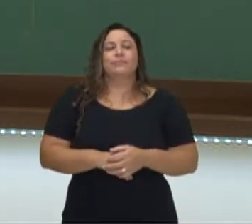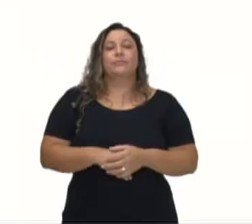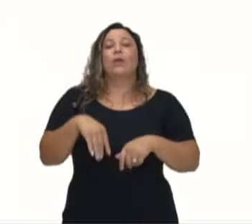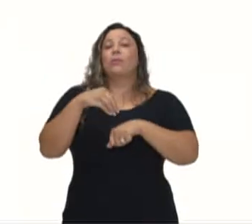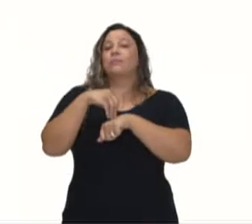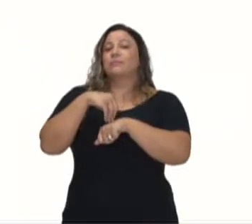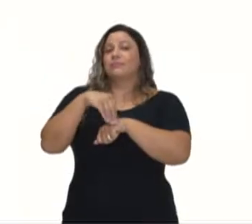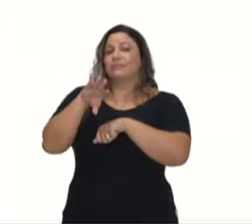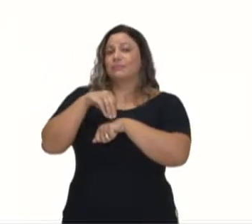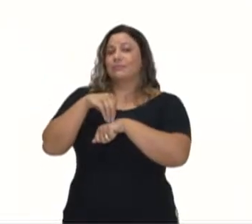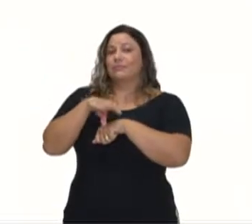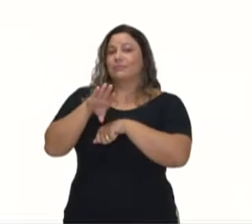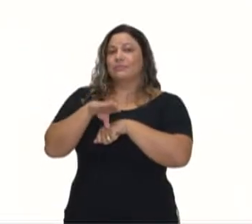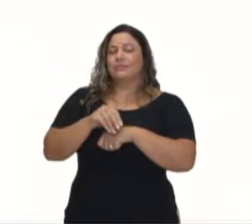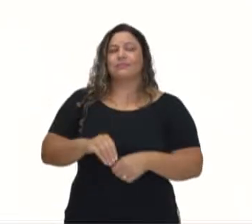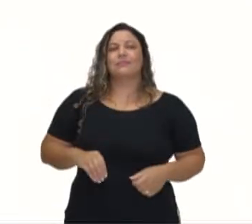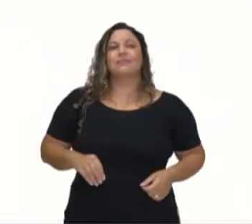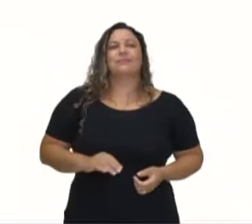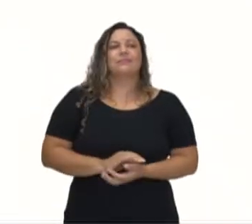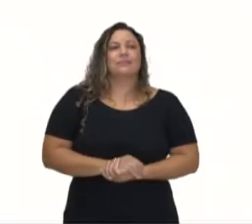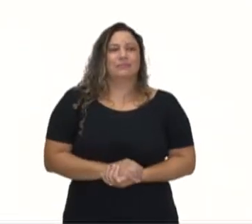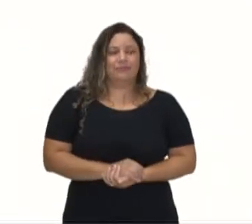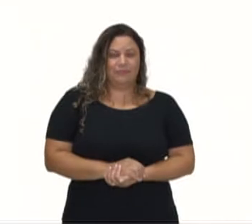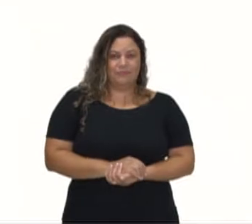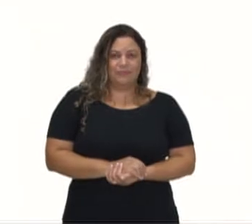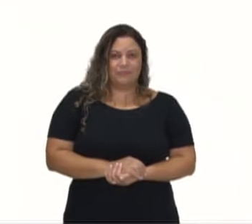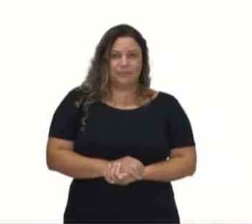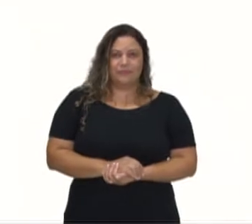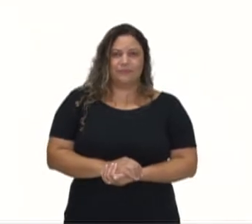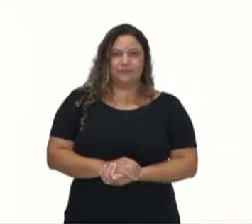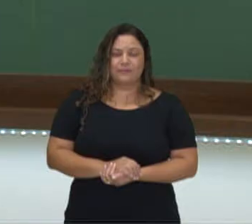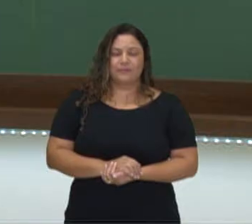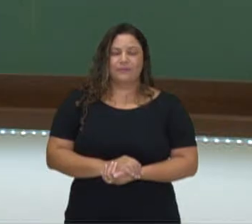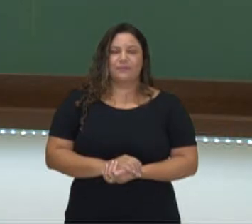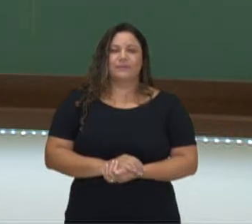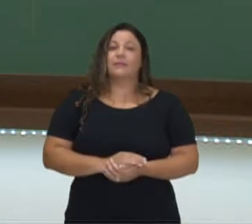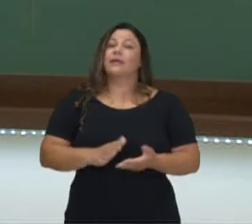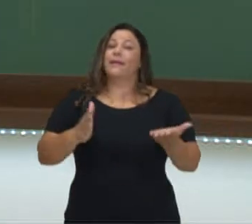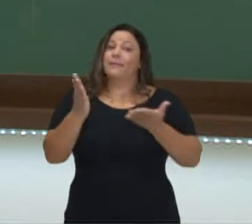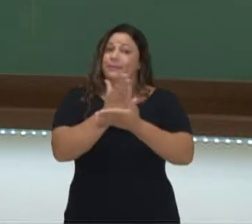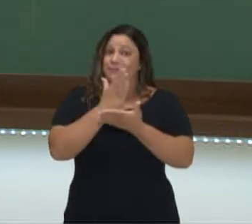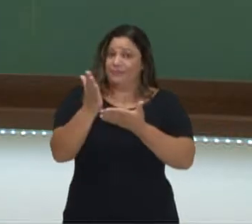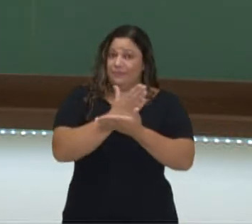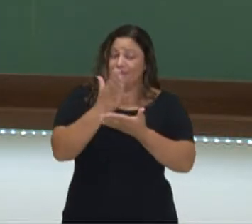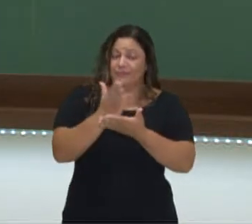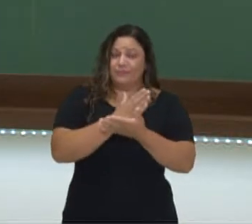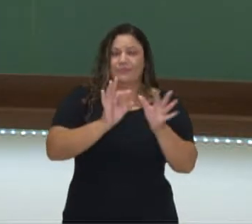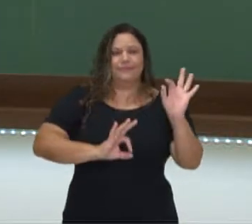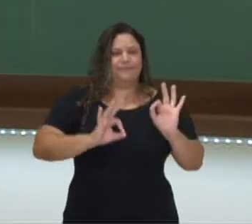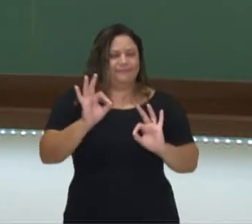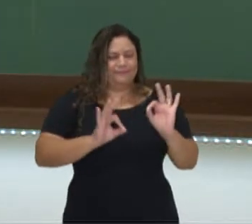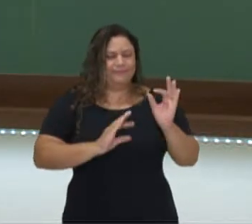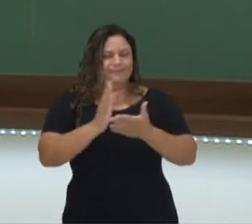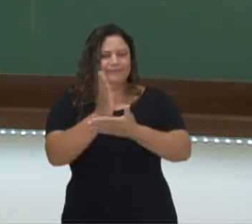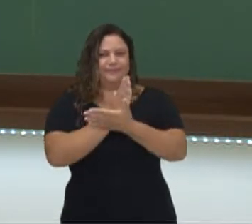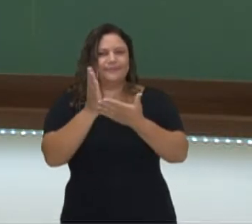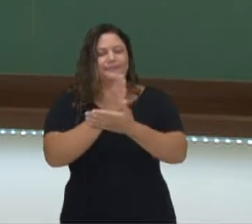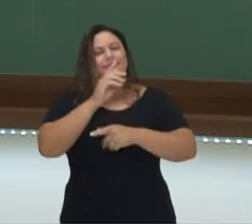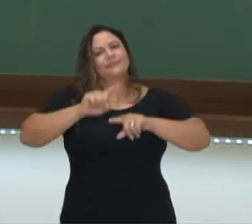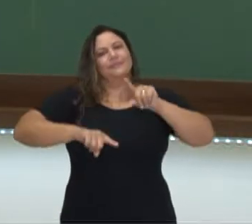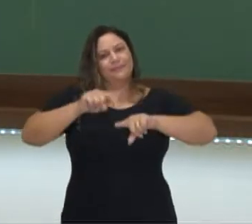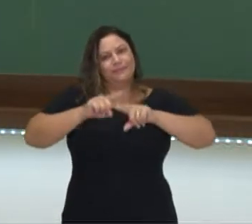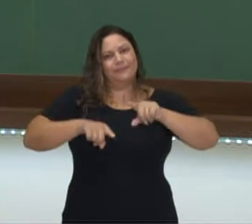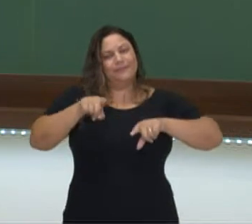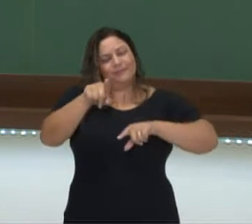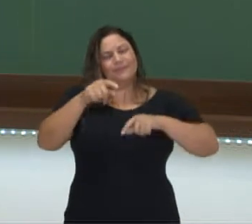Prepare o seu caderno e o material que você vai precisar